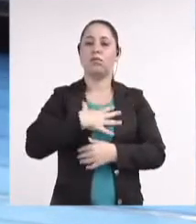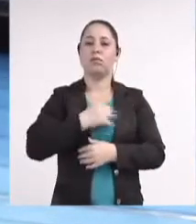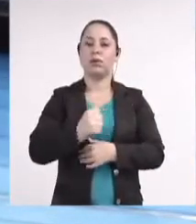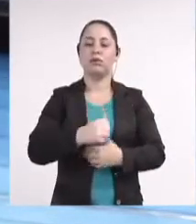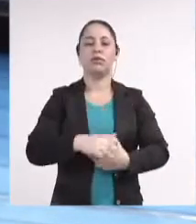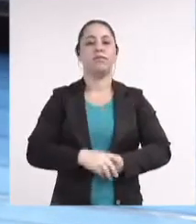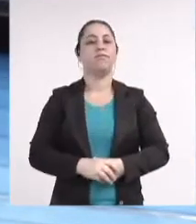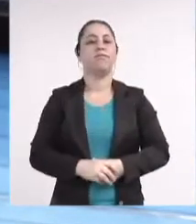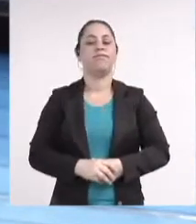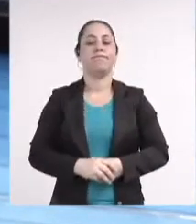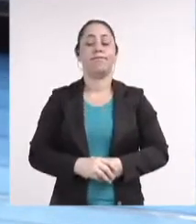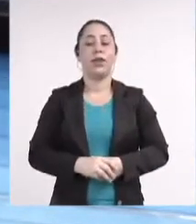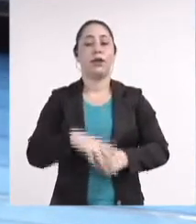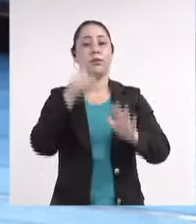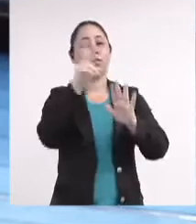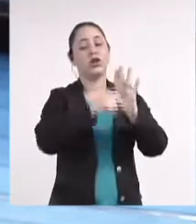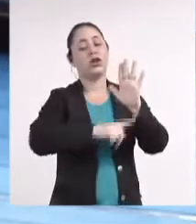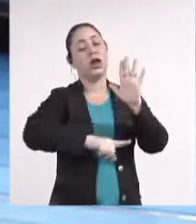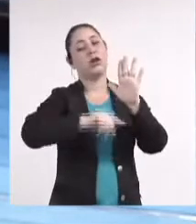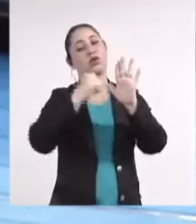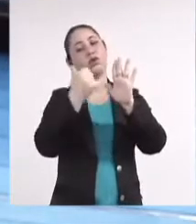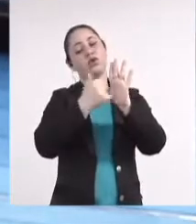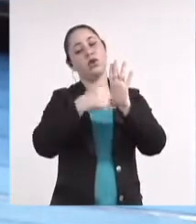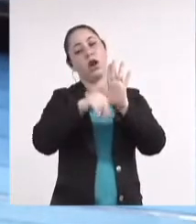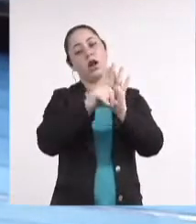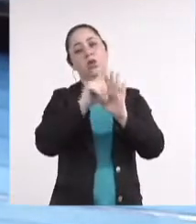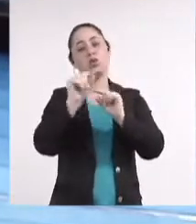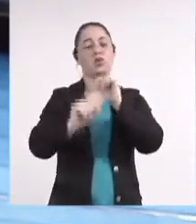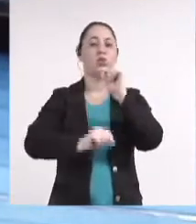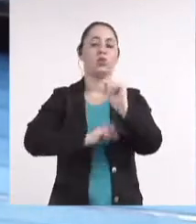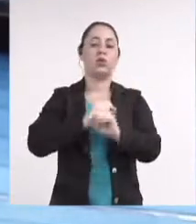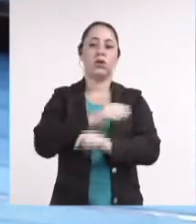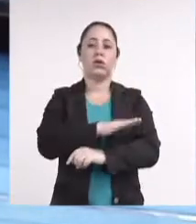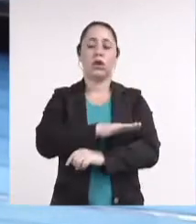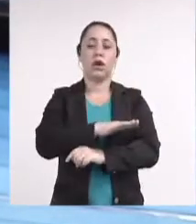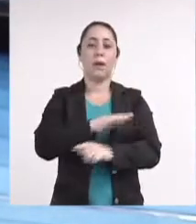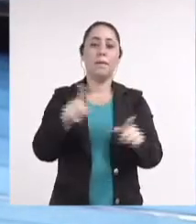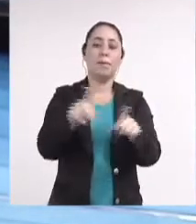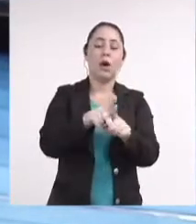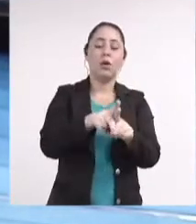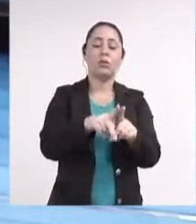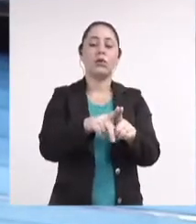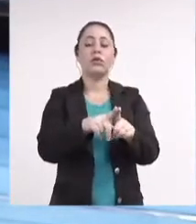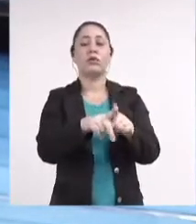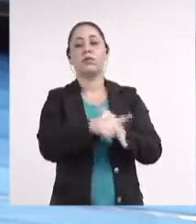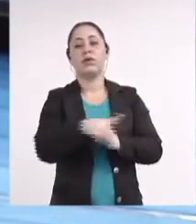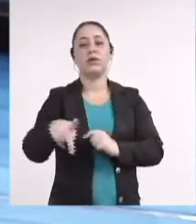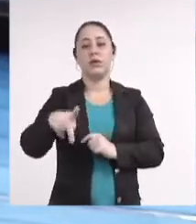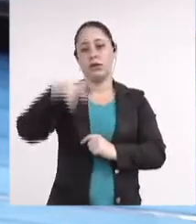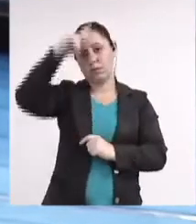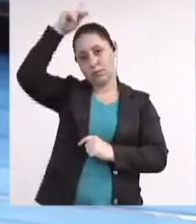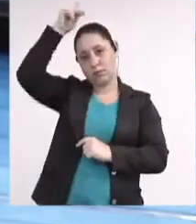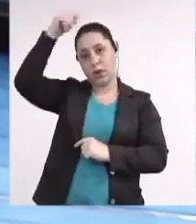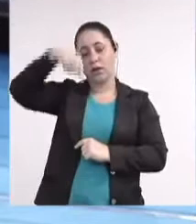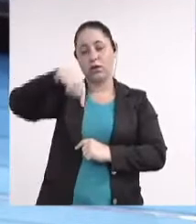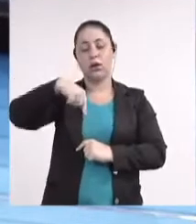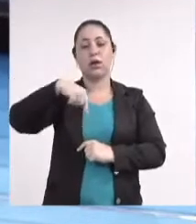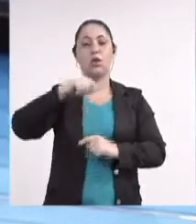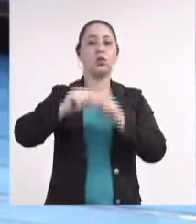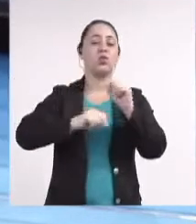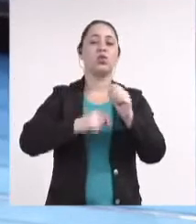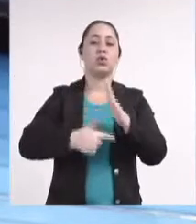sua vida. Projeto de lei de número 18, de autoria do presidente aqui da Lemes, deputado Paulo Correia, em segunda discussão e